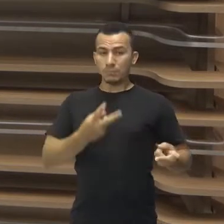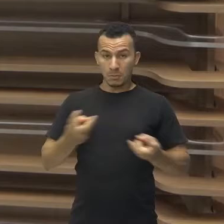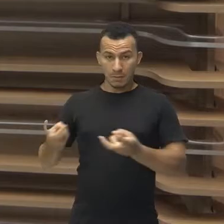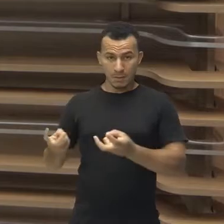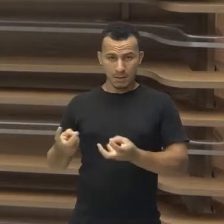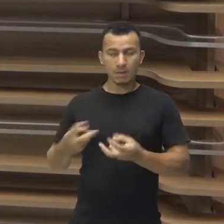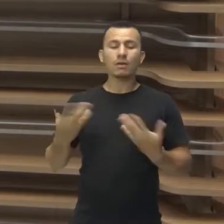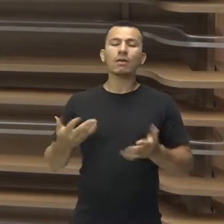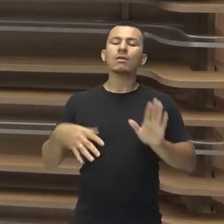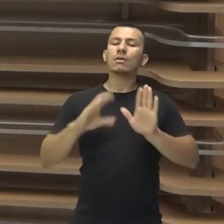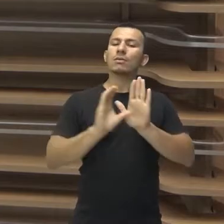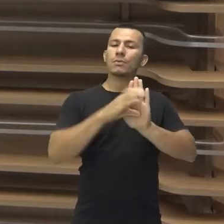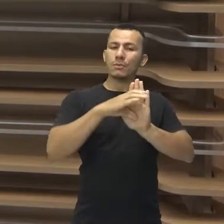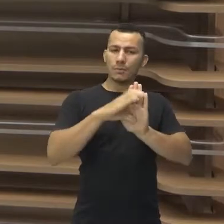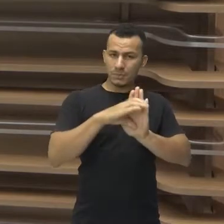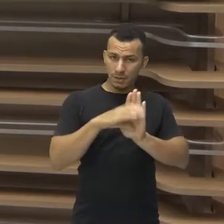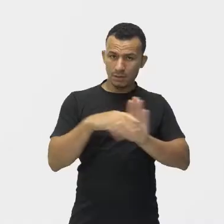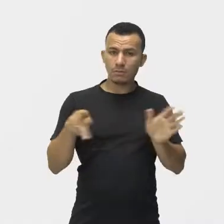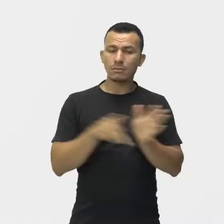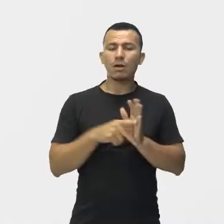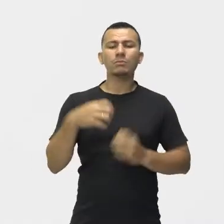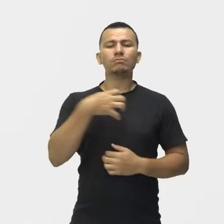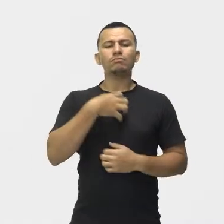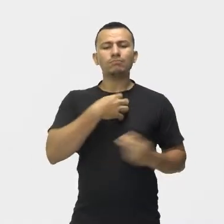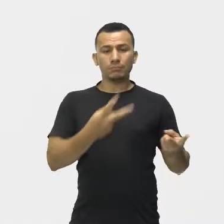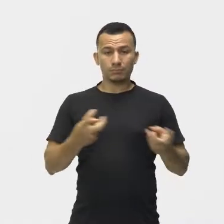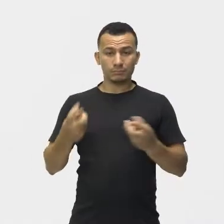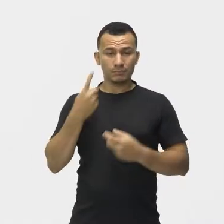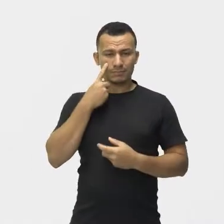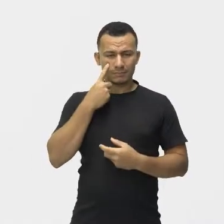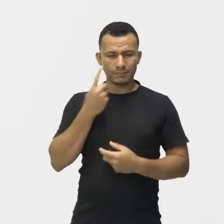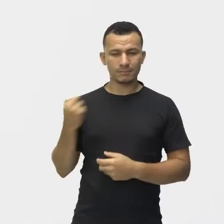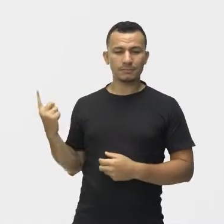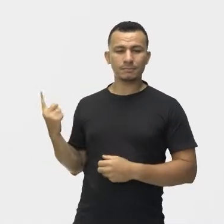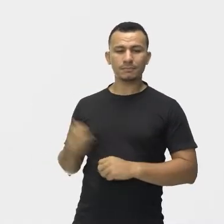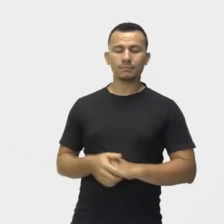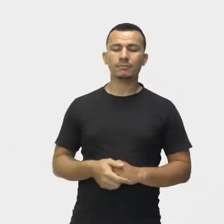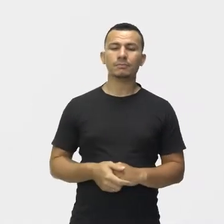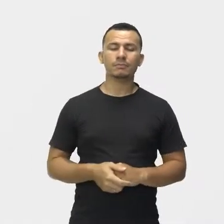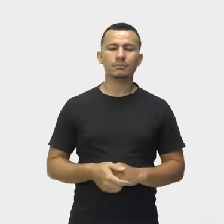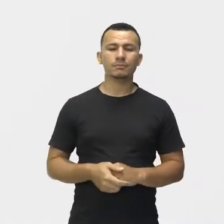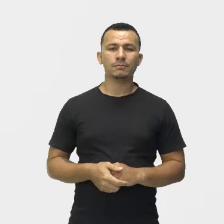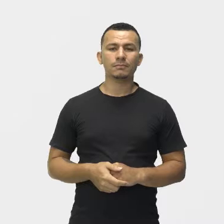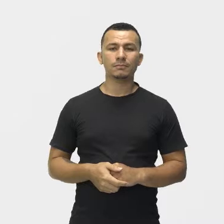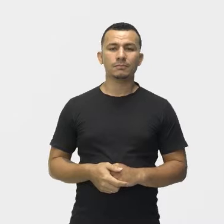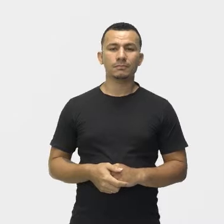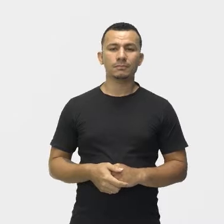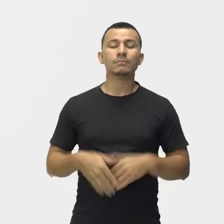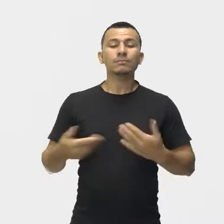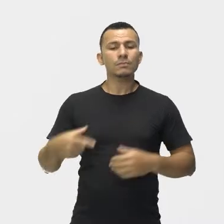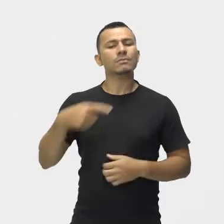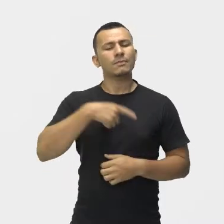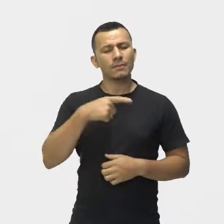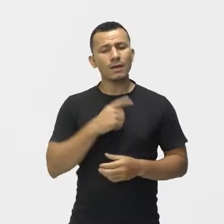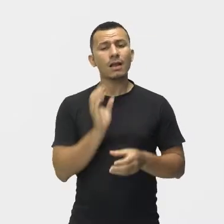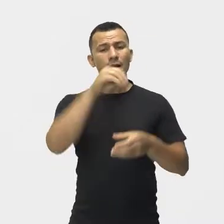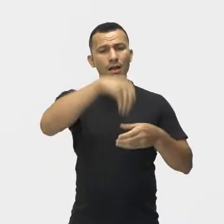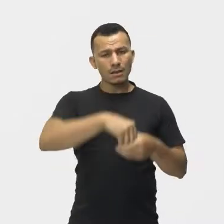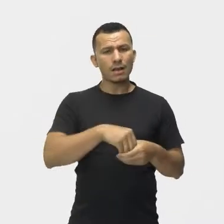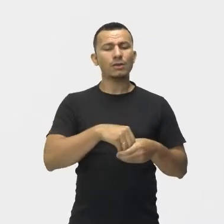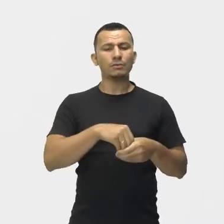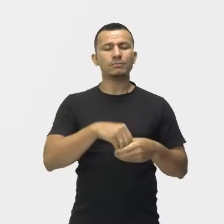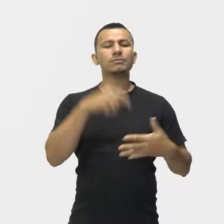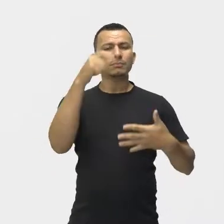ver agora o conceito ali do sistema sensorial, aí na nossa primeira imagem, olha só. O sistema sensorial, então, ele é formado